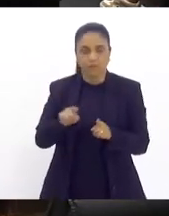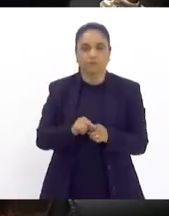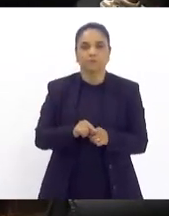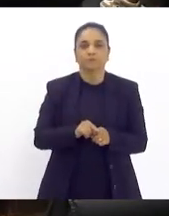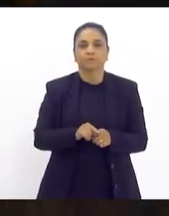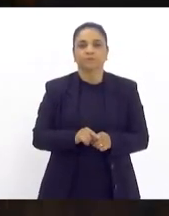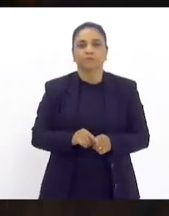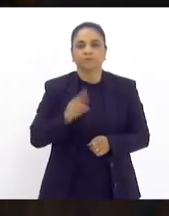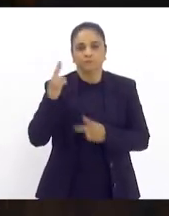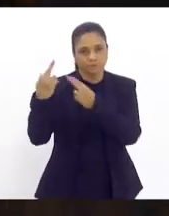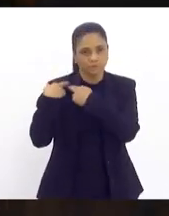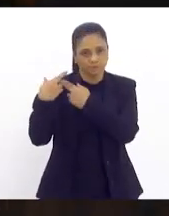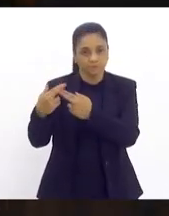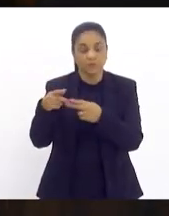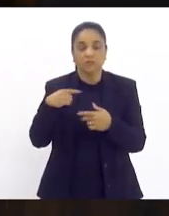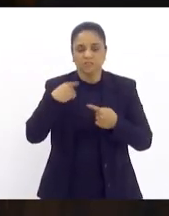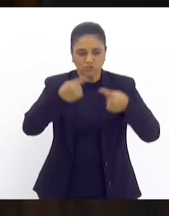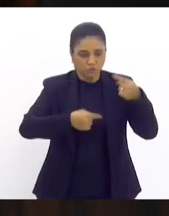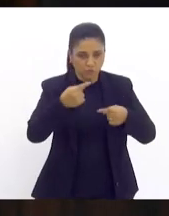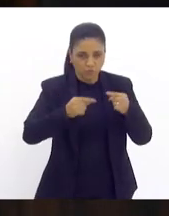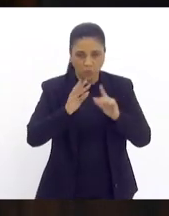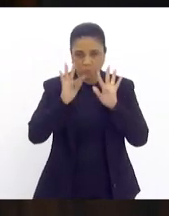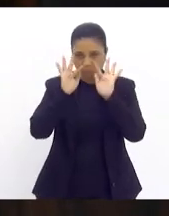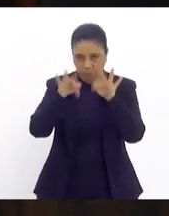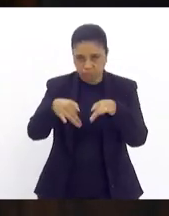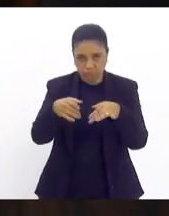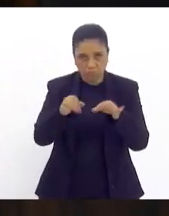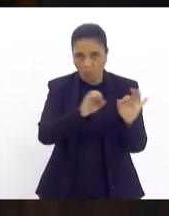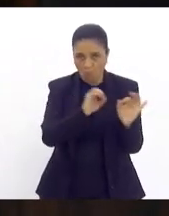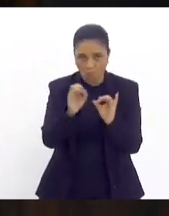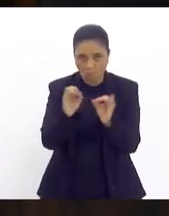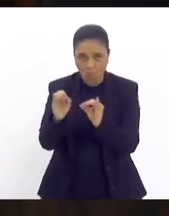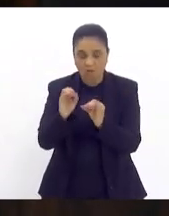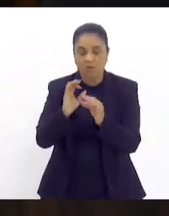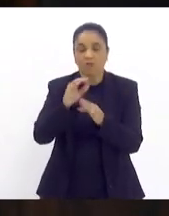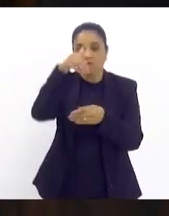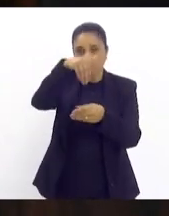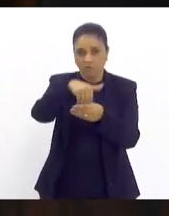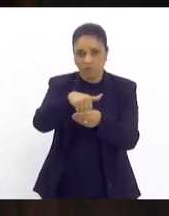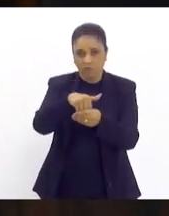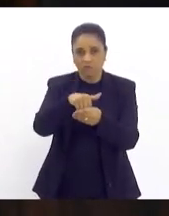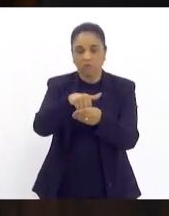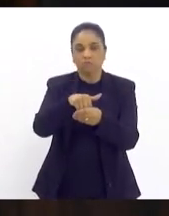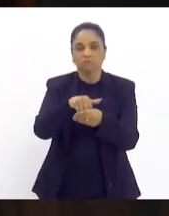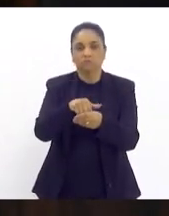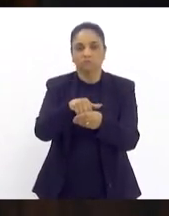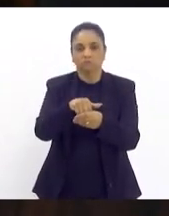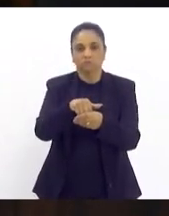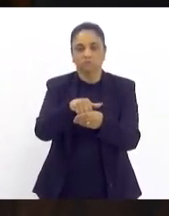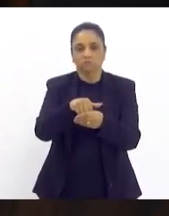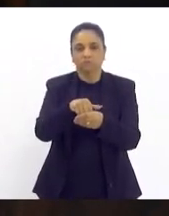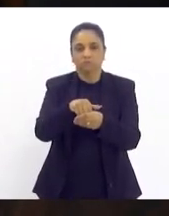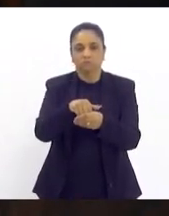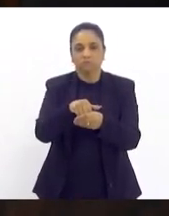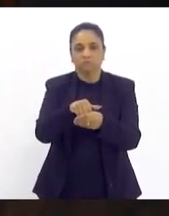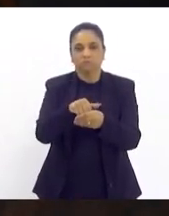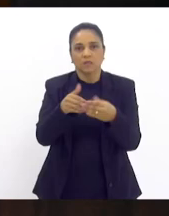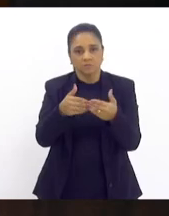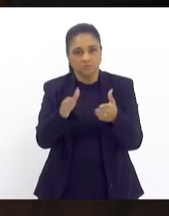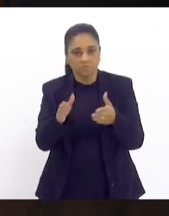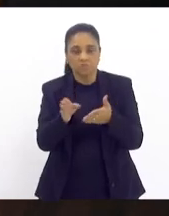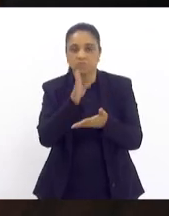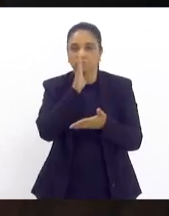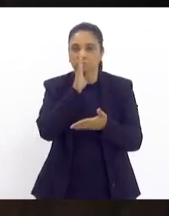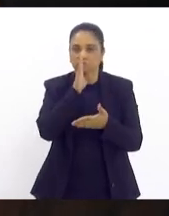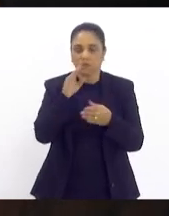não havendo mais Quem Queira discutir encerrada discussão em votação senhores que aprovam já foram as emendas retiradas